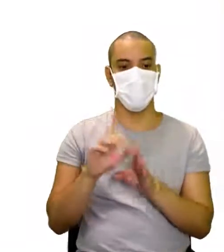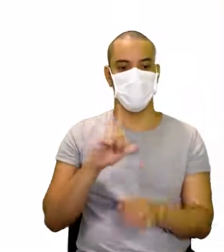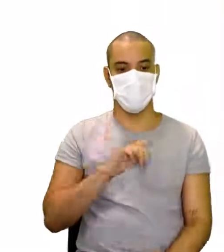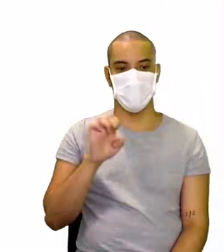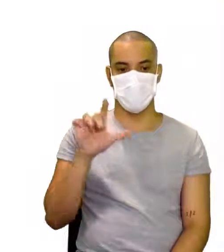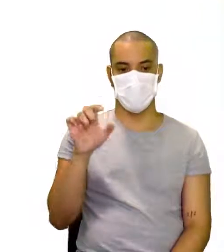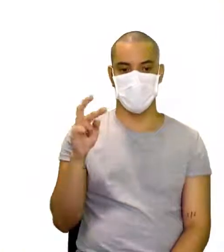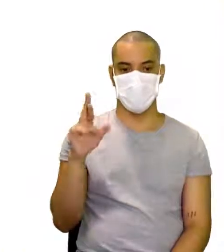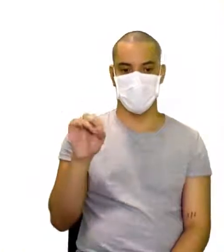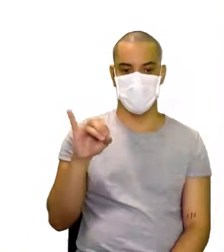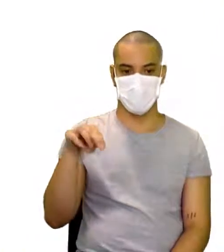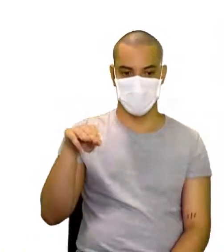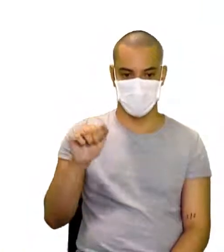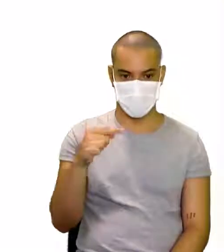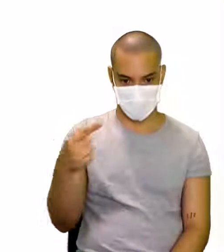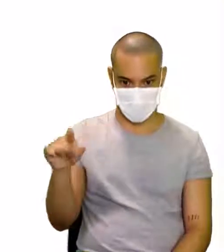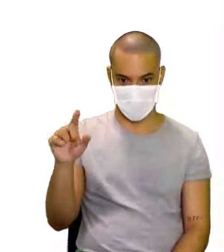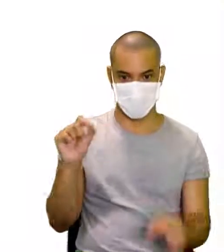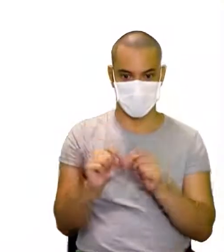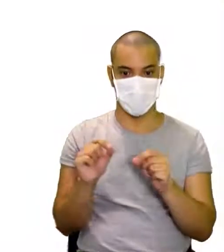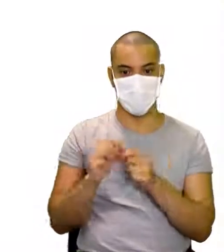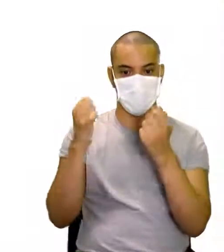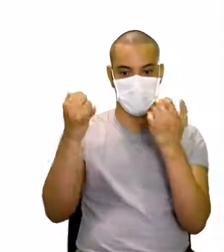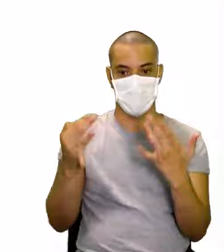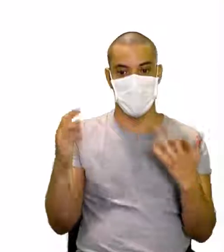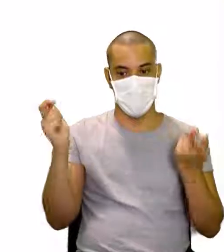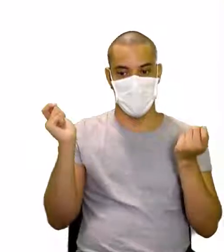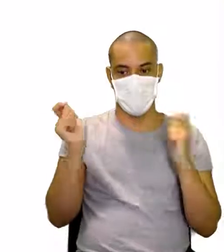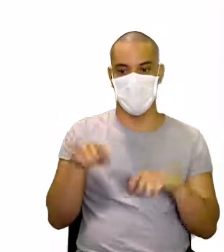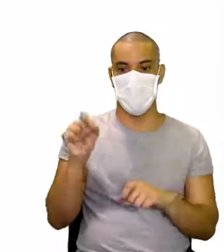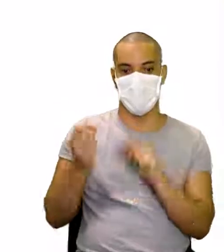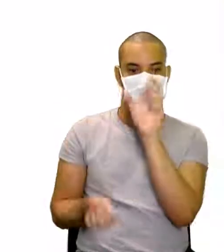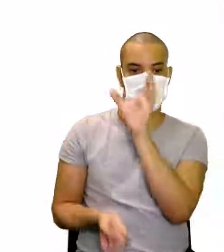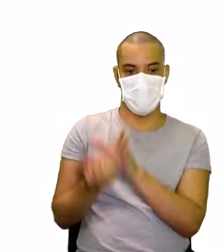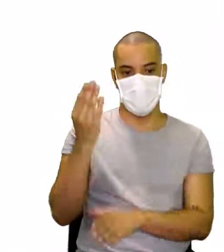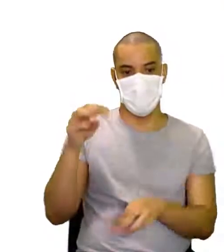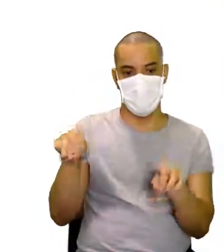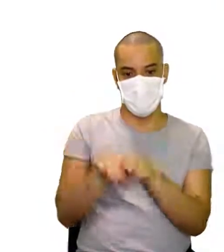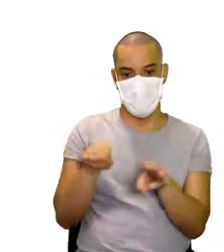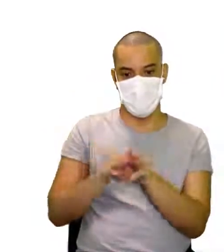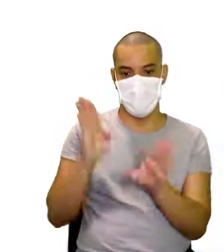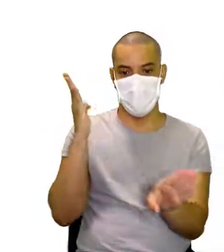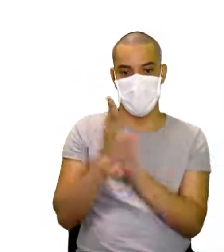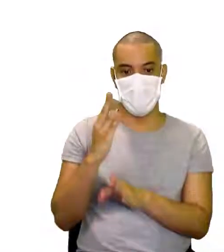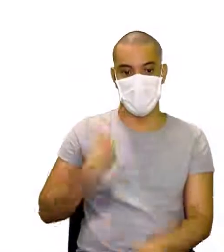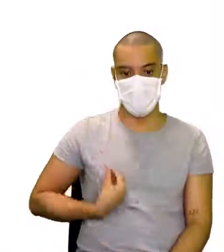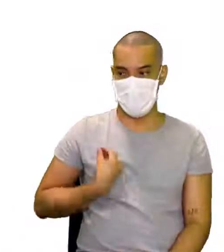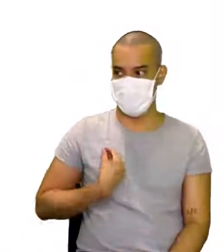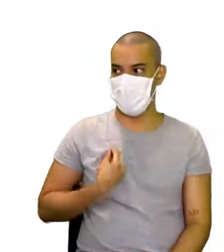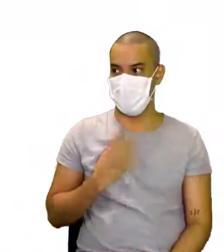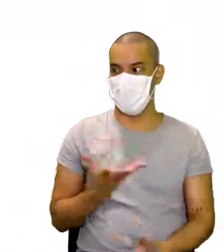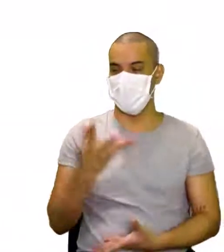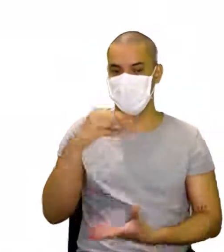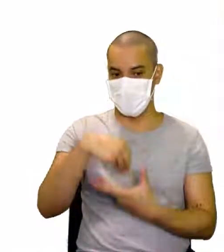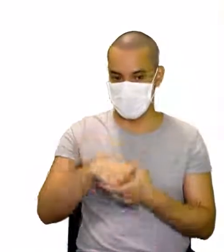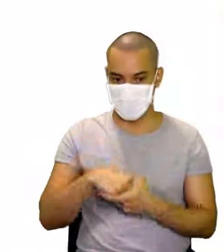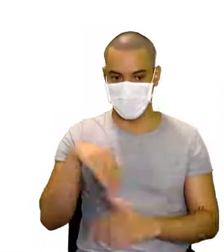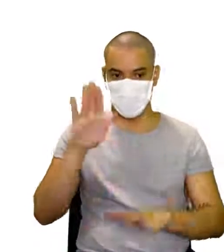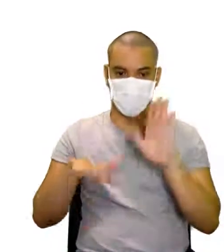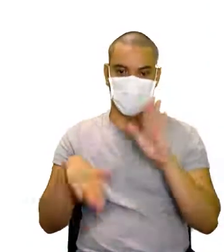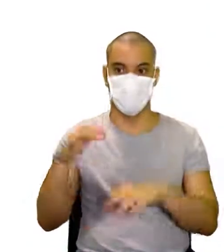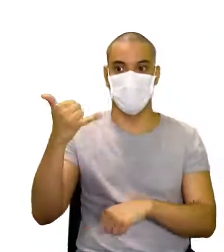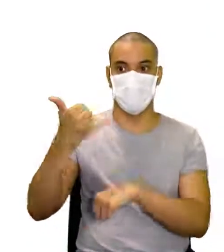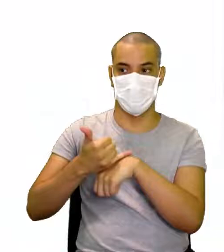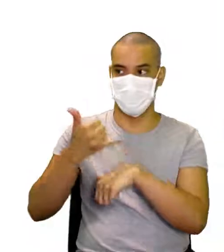que eu estava falando para vocês, que é um aparelho capaz de gerar magnetismo mediante a presença, né, geralmente